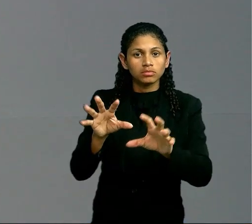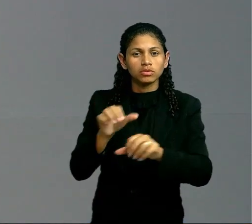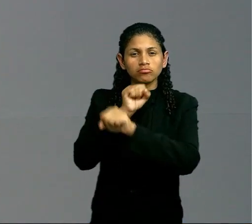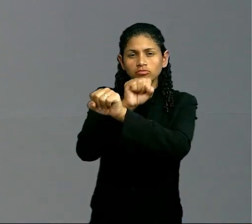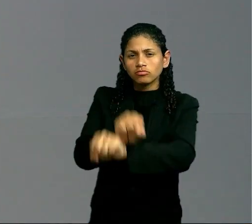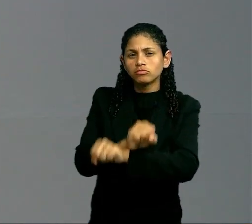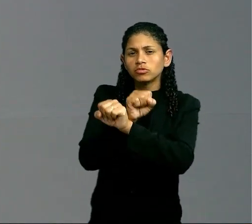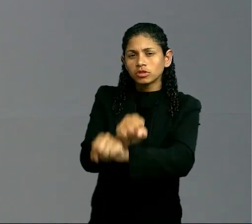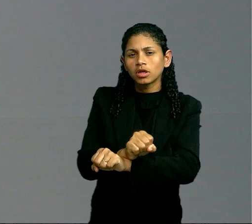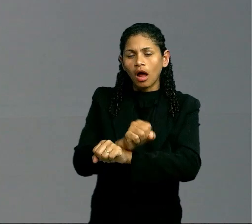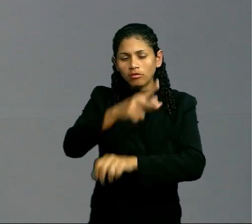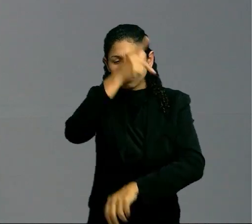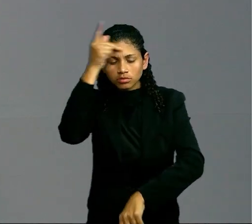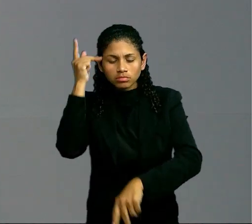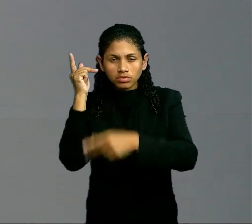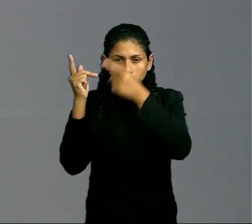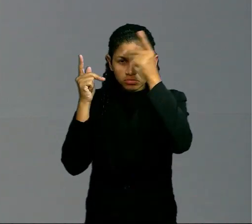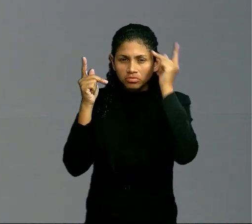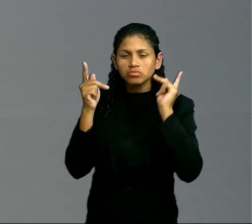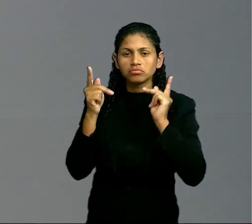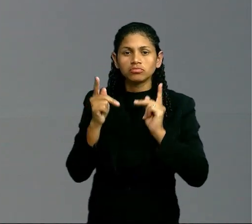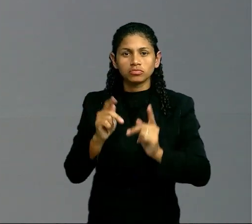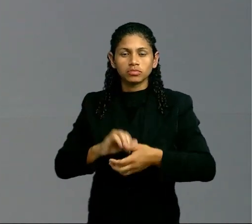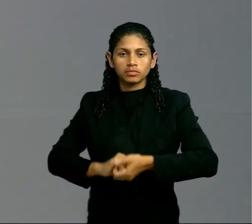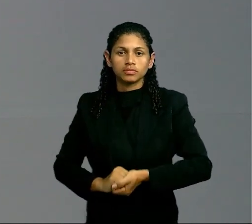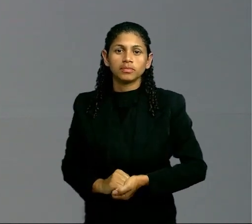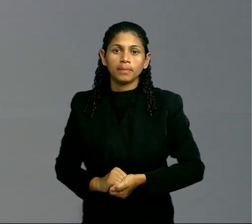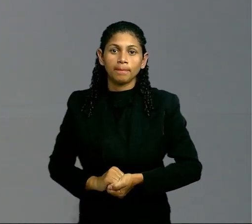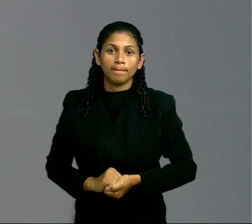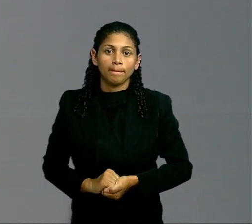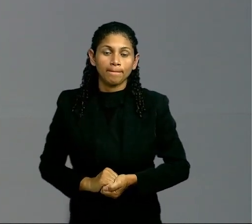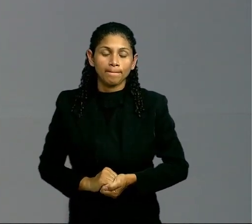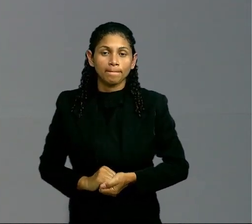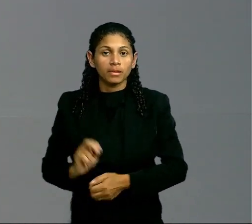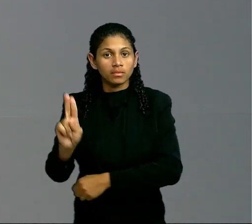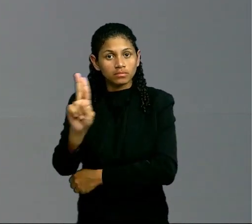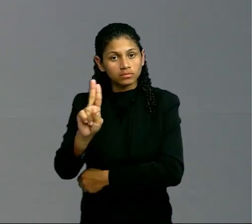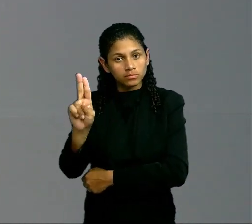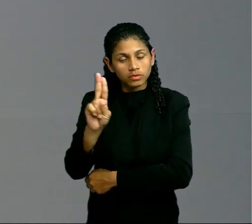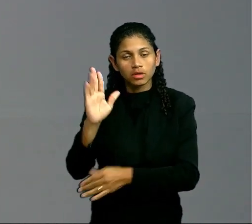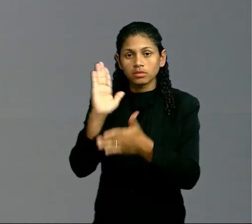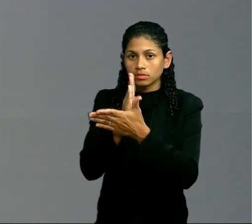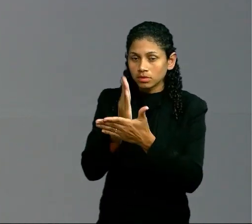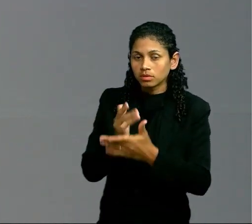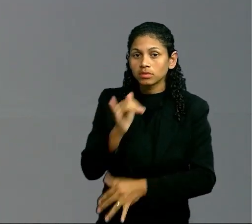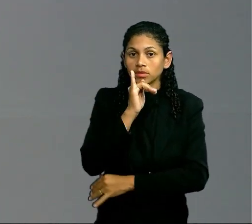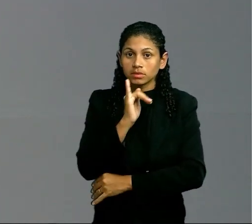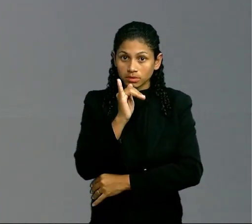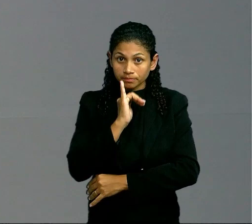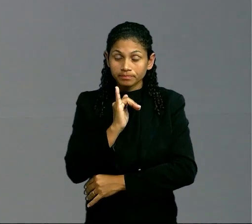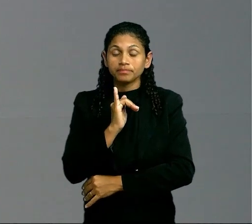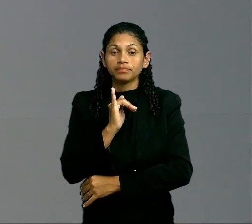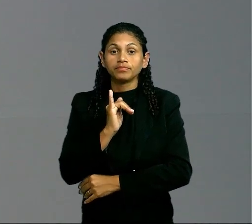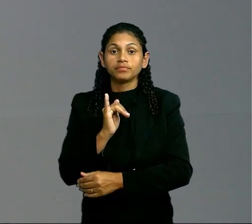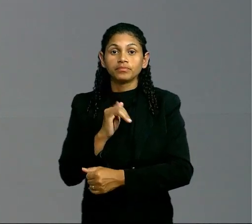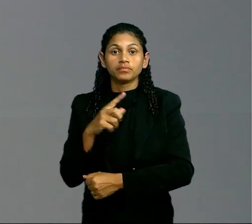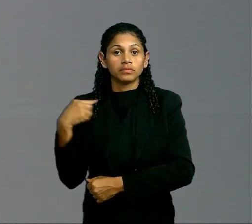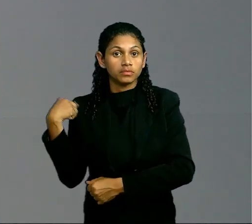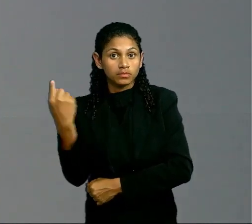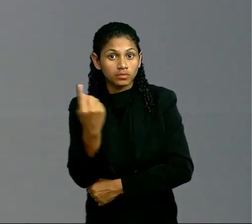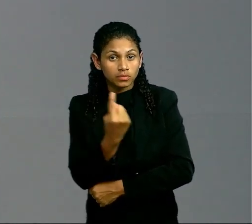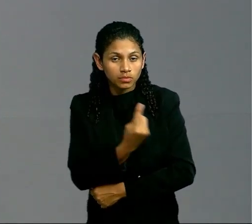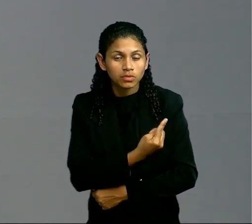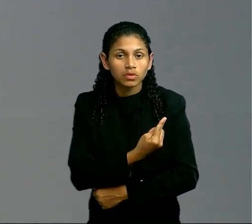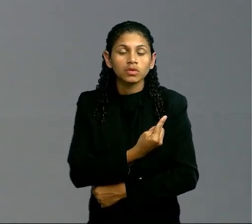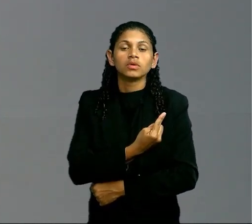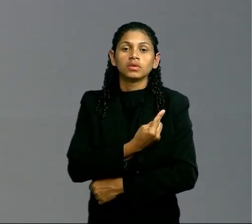hipocrisia. Um belo texto, não é? E a gente vai utilizá-lo para alguns exemplos. Nós passamos aí por